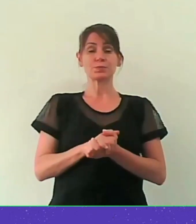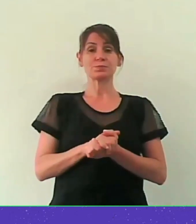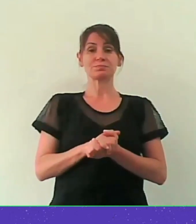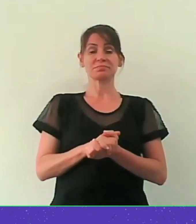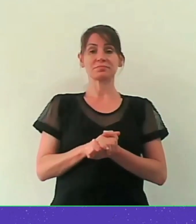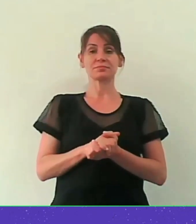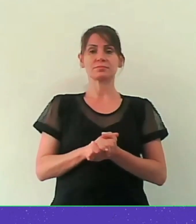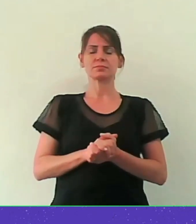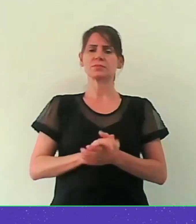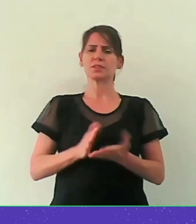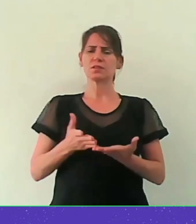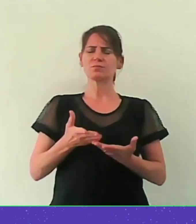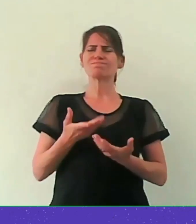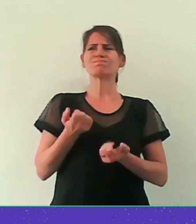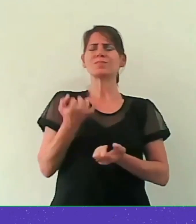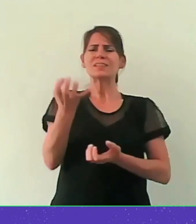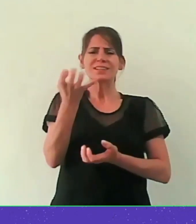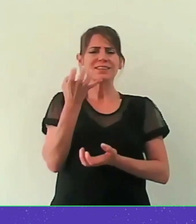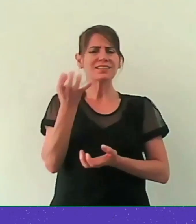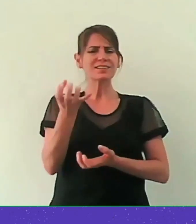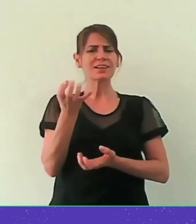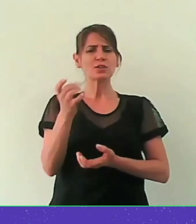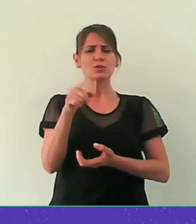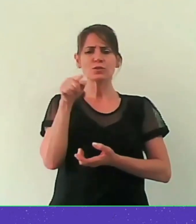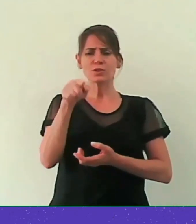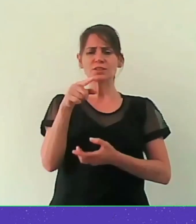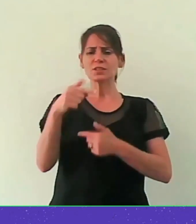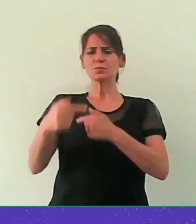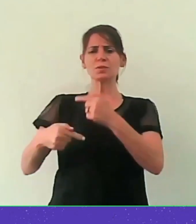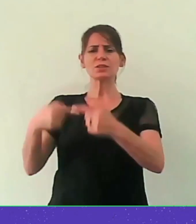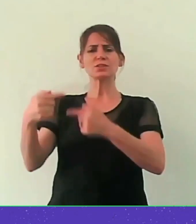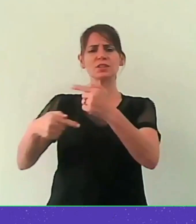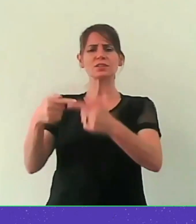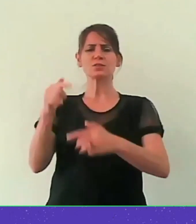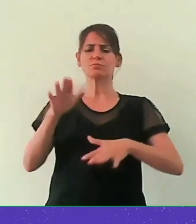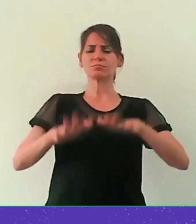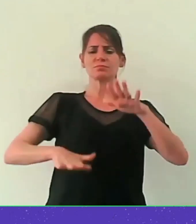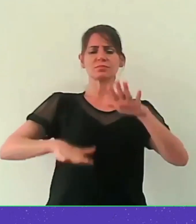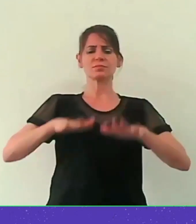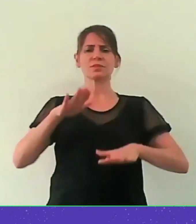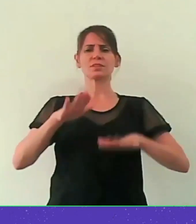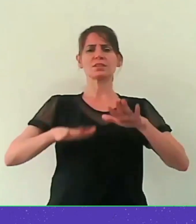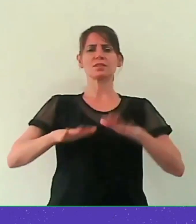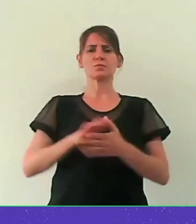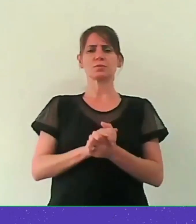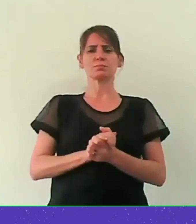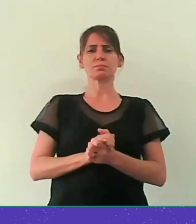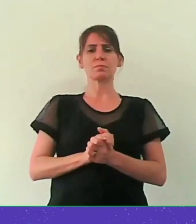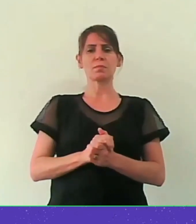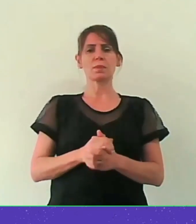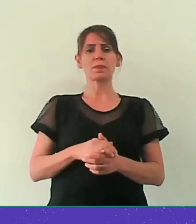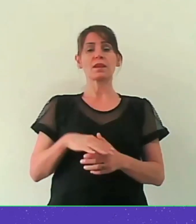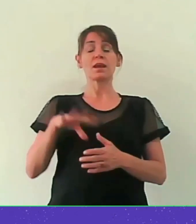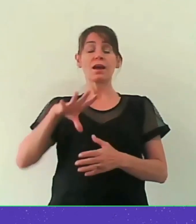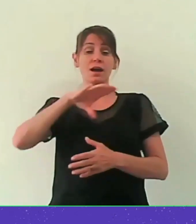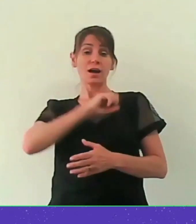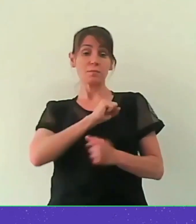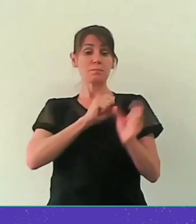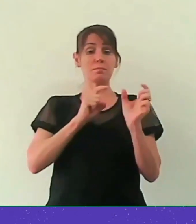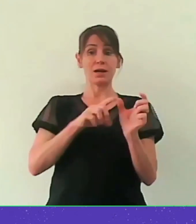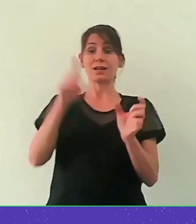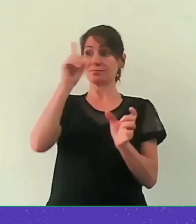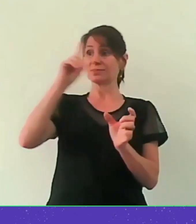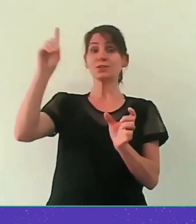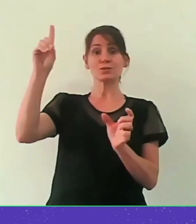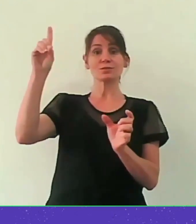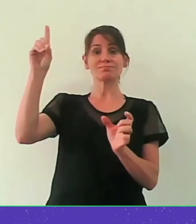Então eu espero que vocês sejam uma geração, irmãos, que tenham esse equilíbrio. De um lado, amem muito a palavra,